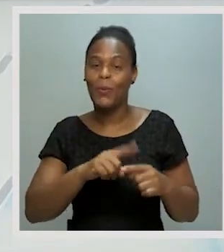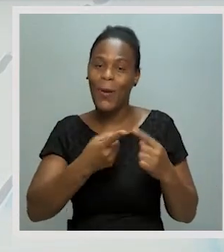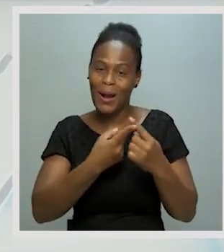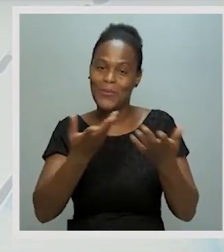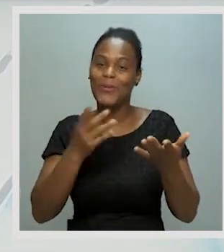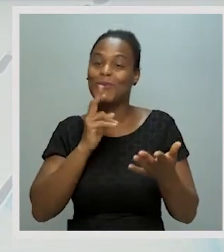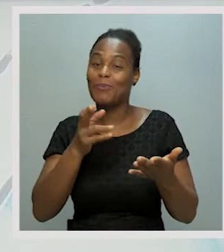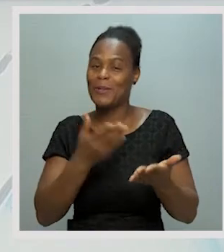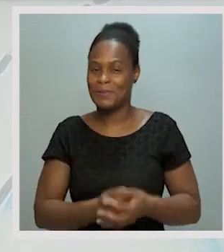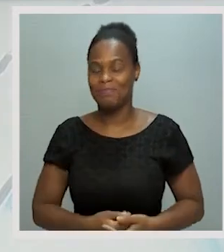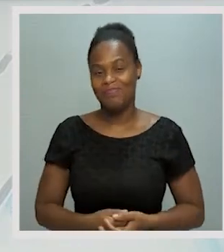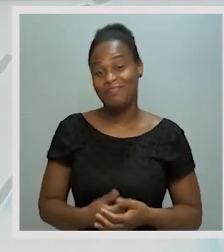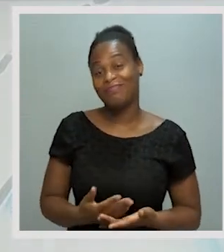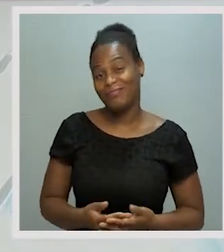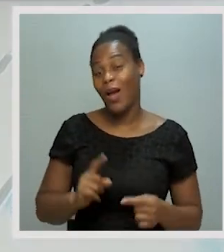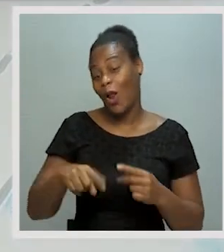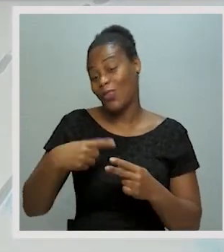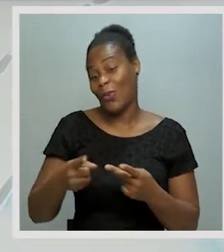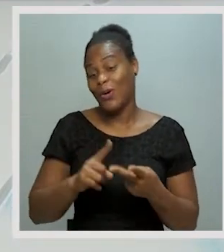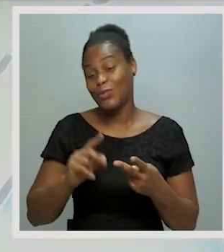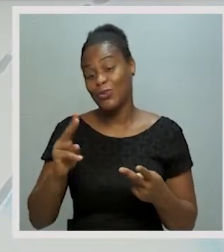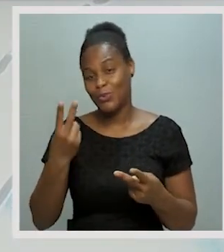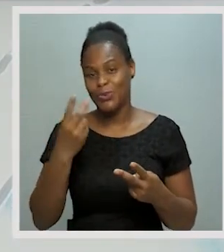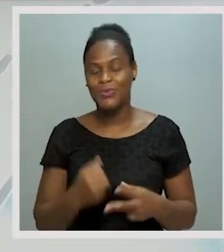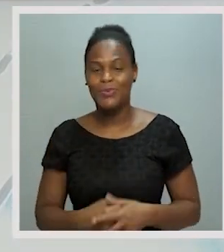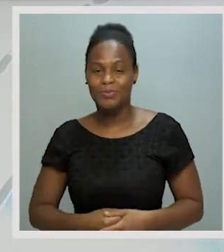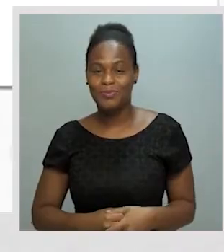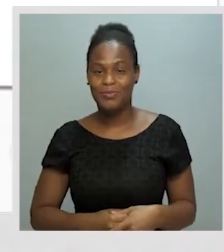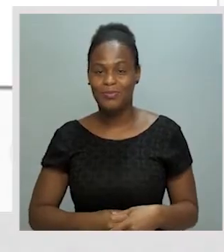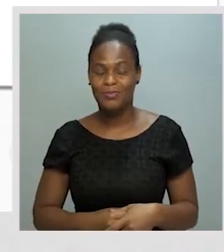ano. Muito bem. Vamos passar para o segundo.